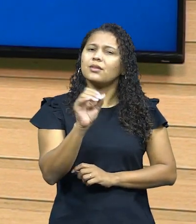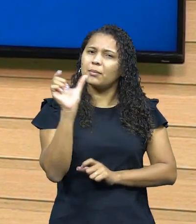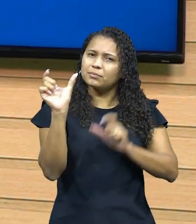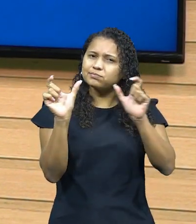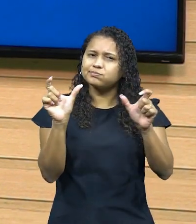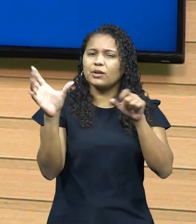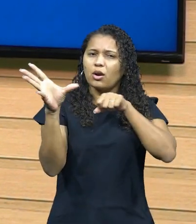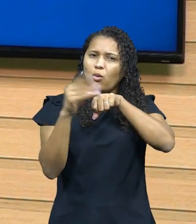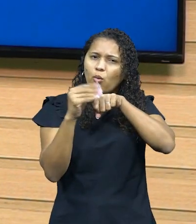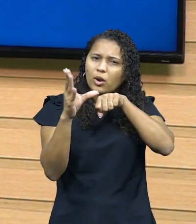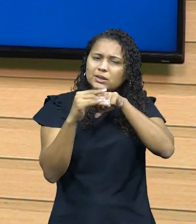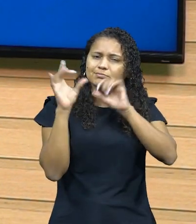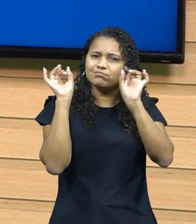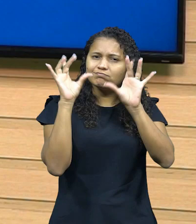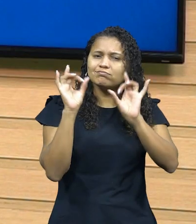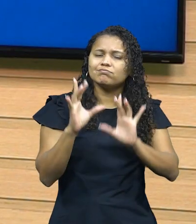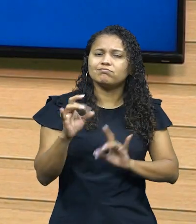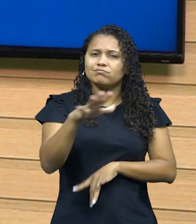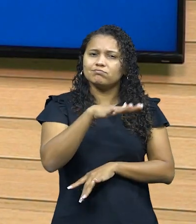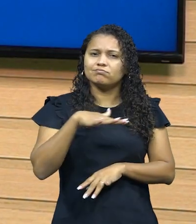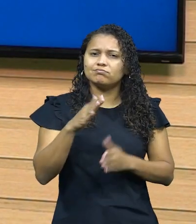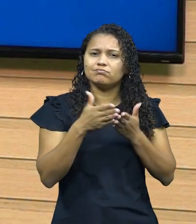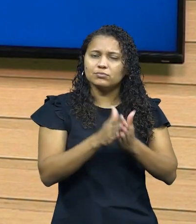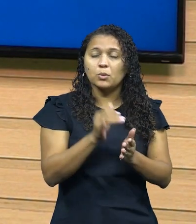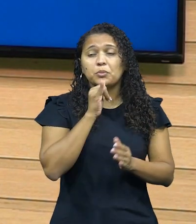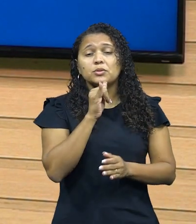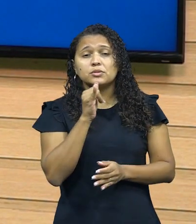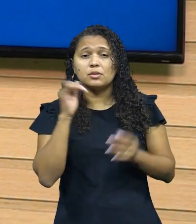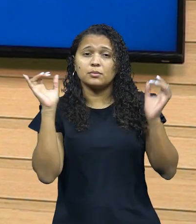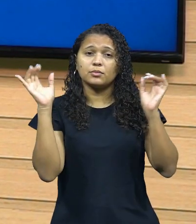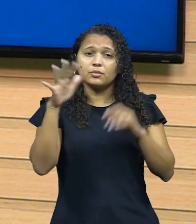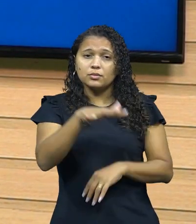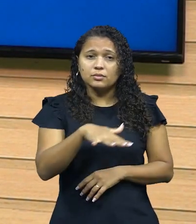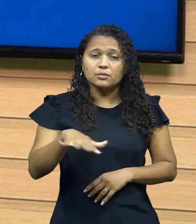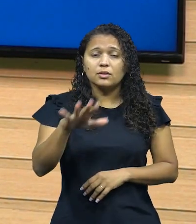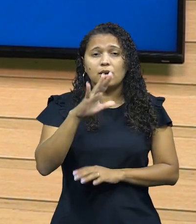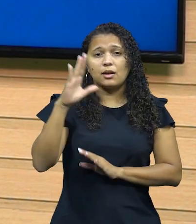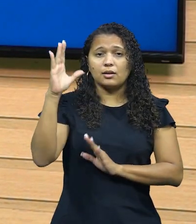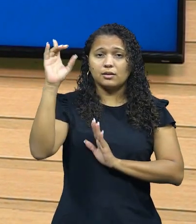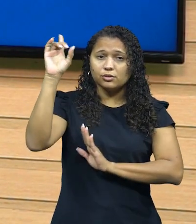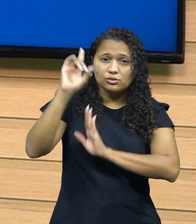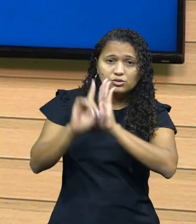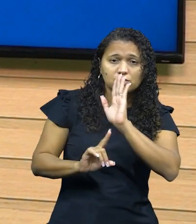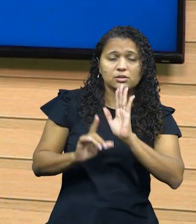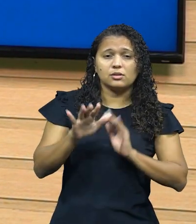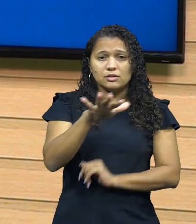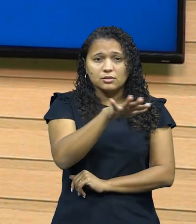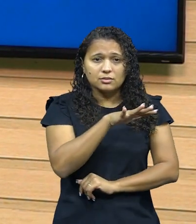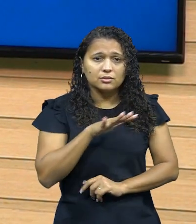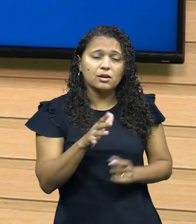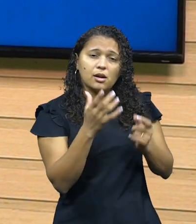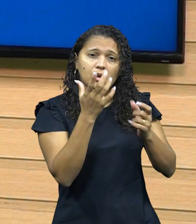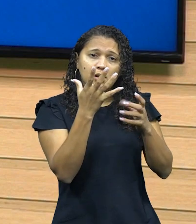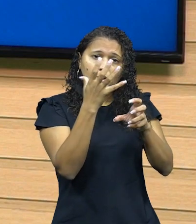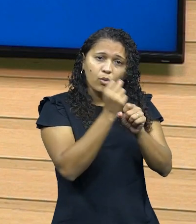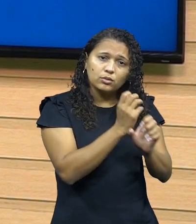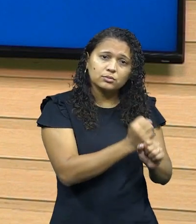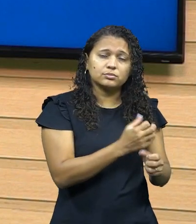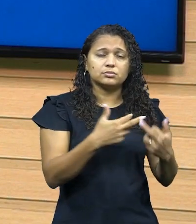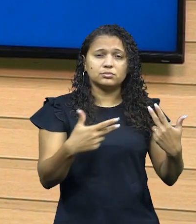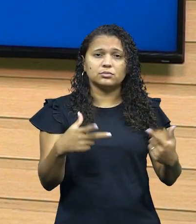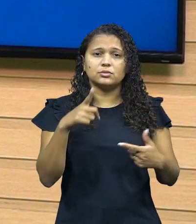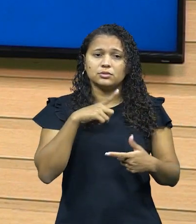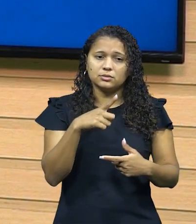conhecimentos específicos. Numa área de direito, na área de contabilidade, existem termos que são utilizados por aqueles profissionais, certo?